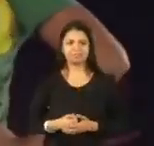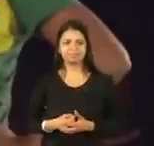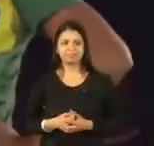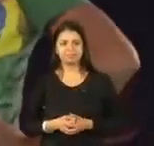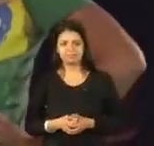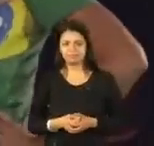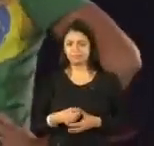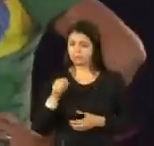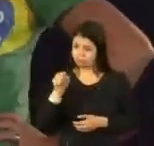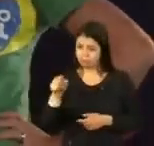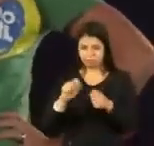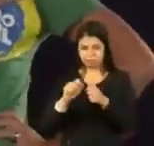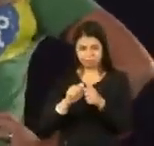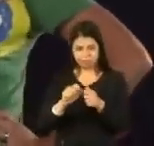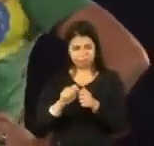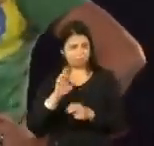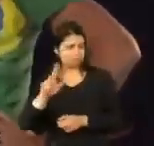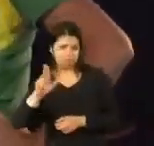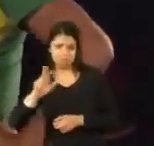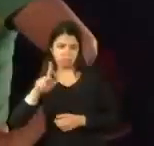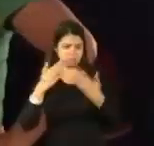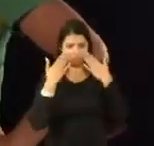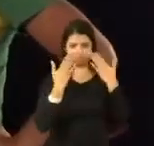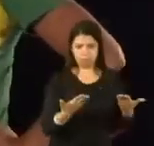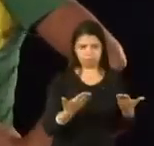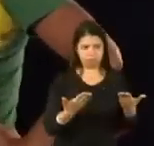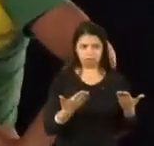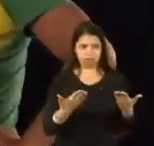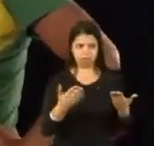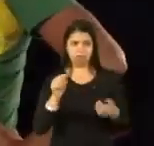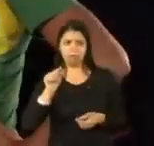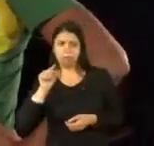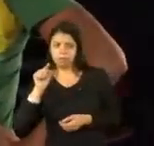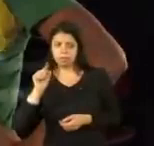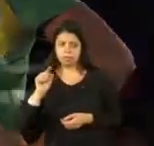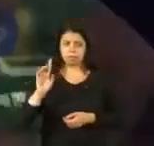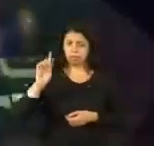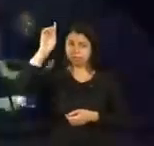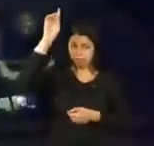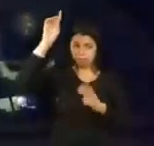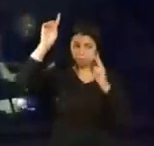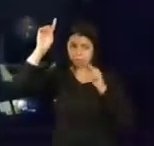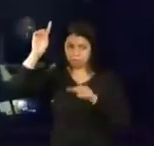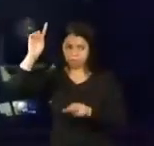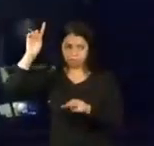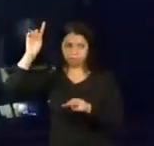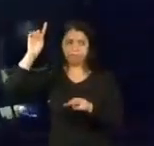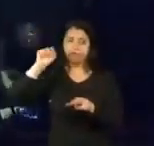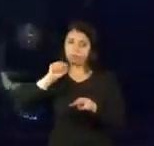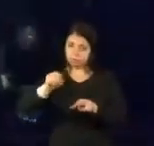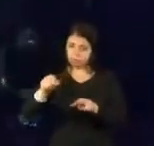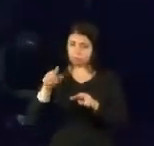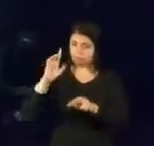Então o que você vai fazer não é para que ninguém analise, não é para que alguém sinta, é para que vivamos a essência da